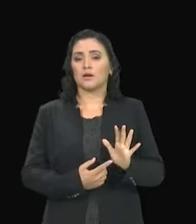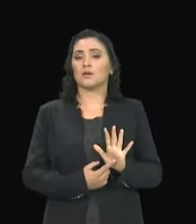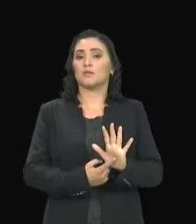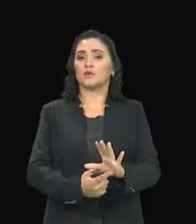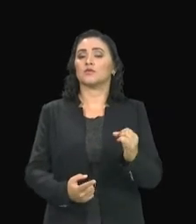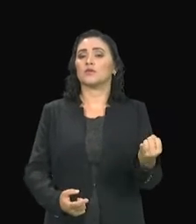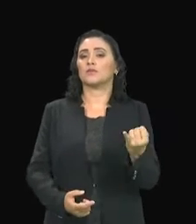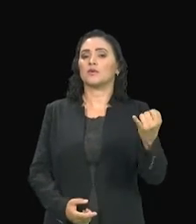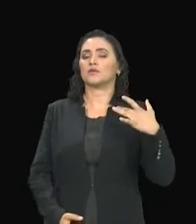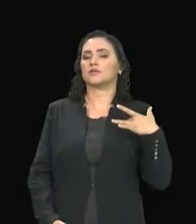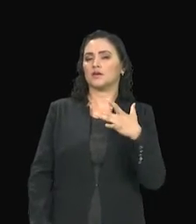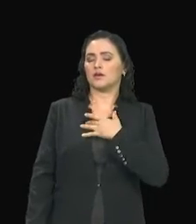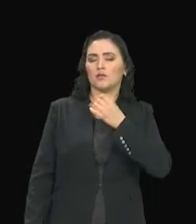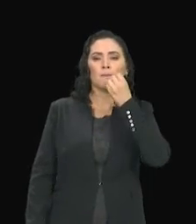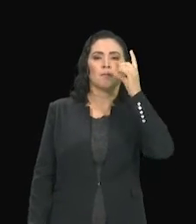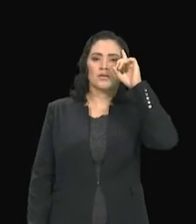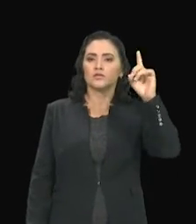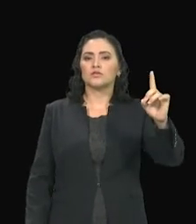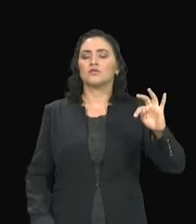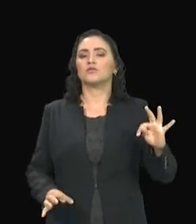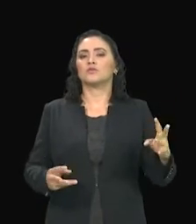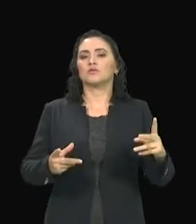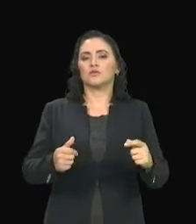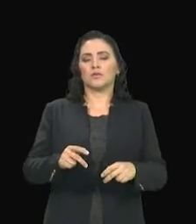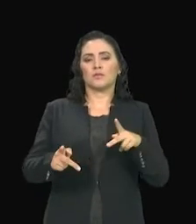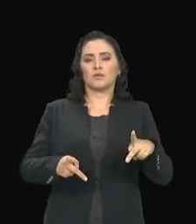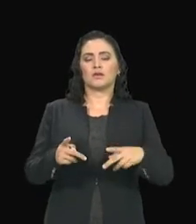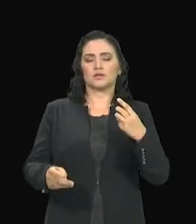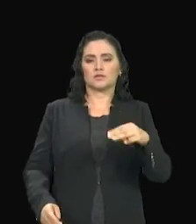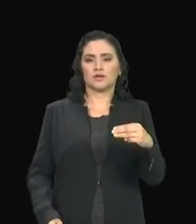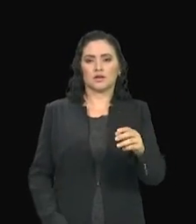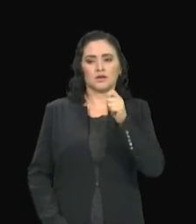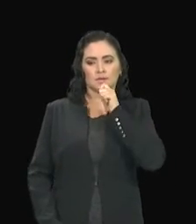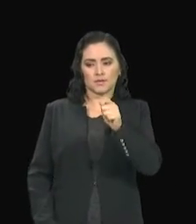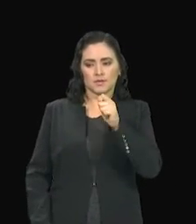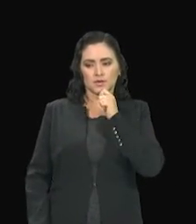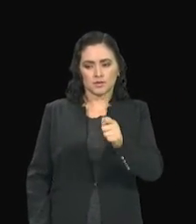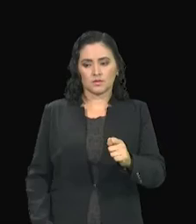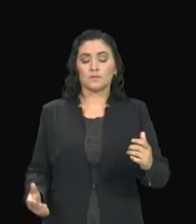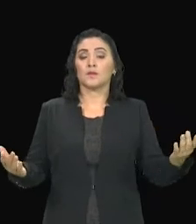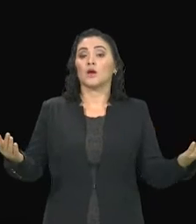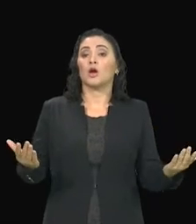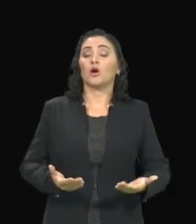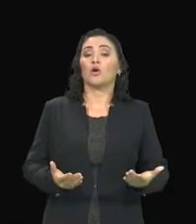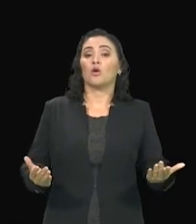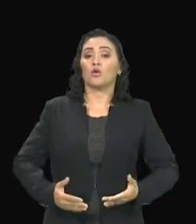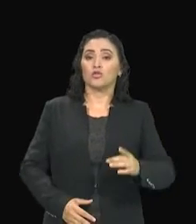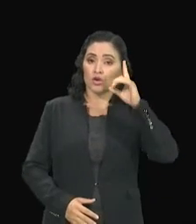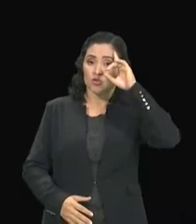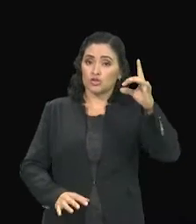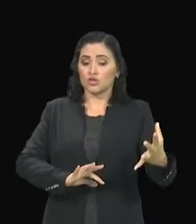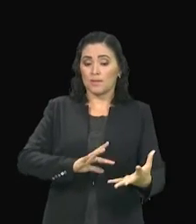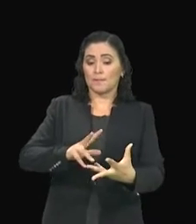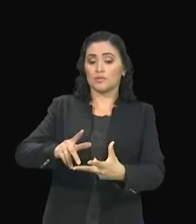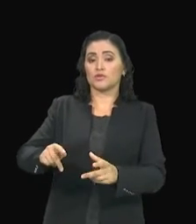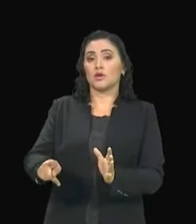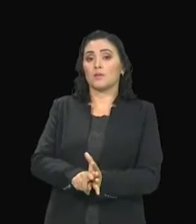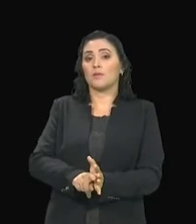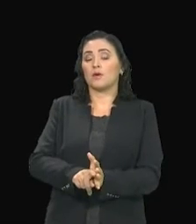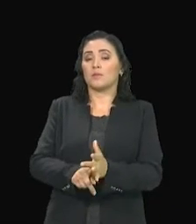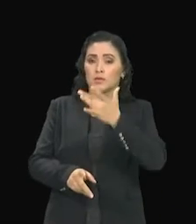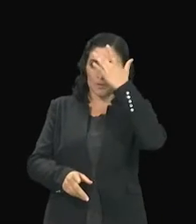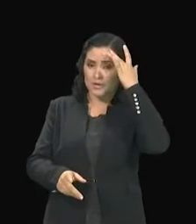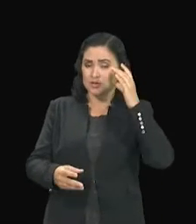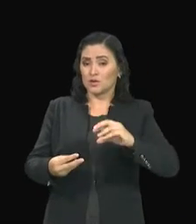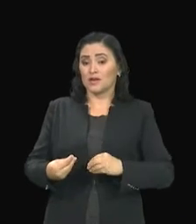da saúde. Bom dia a todos, maranhenses e imprensa. Hoje é o Dia Mundial do Doador de Sangue, uma data